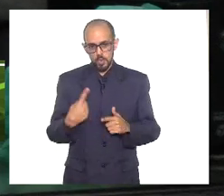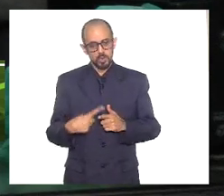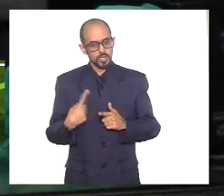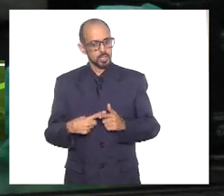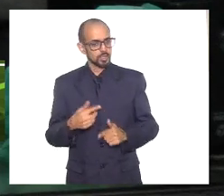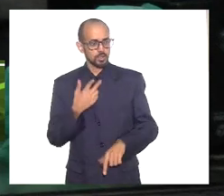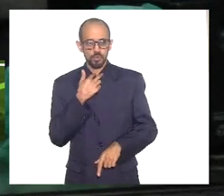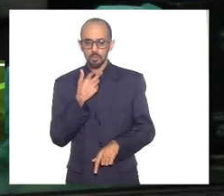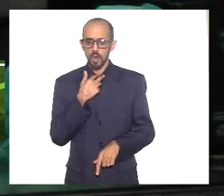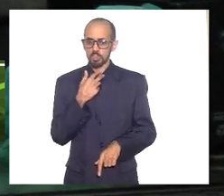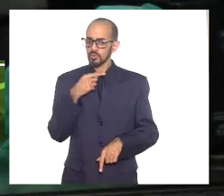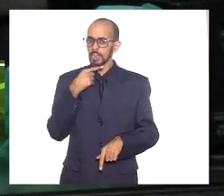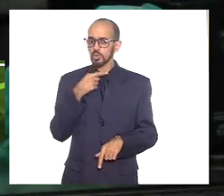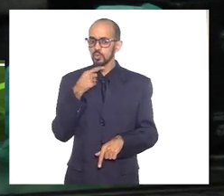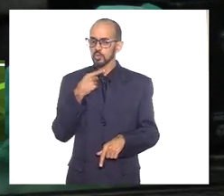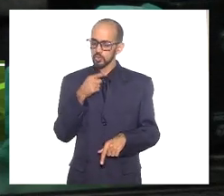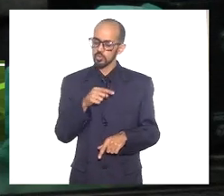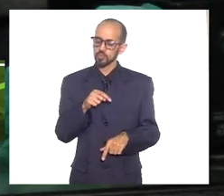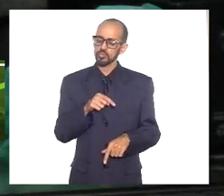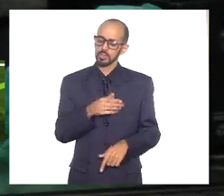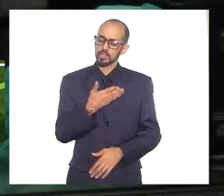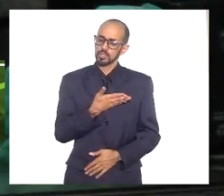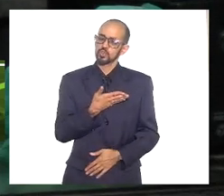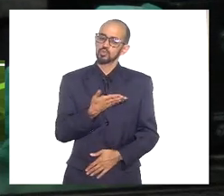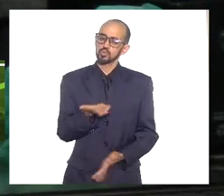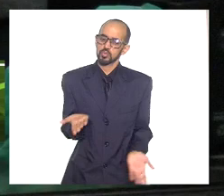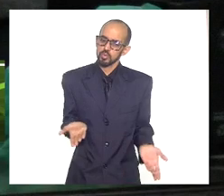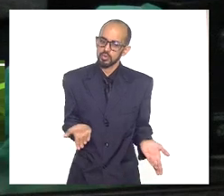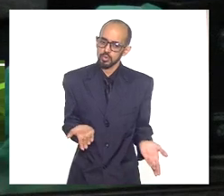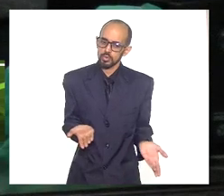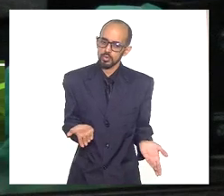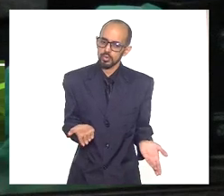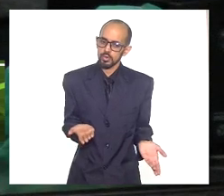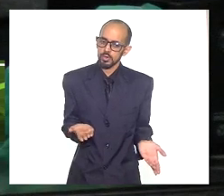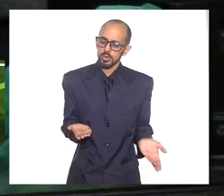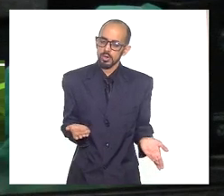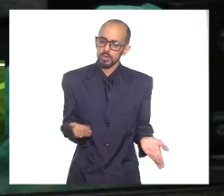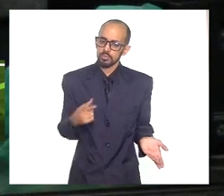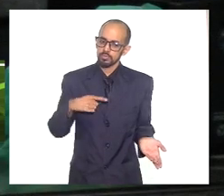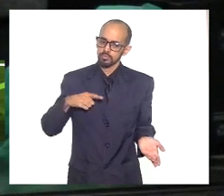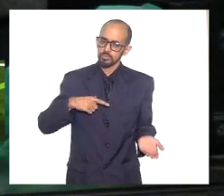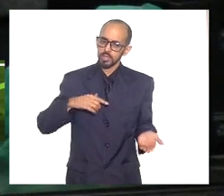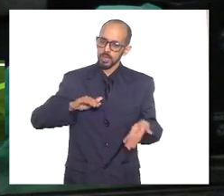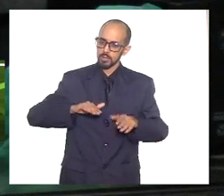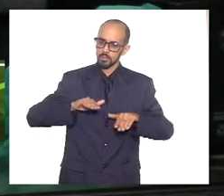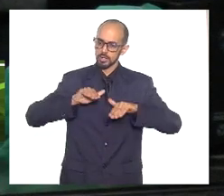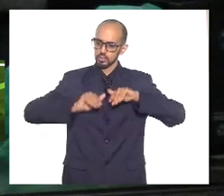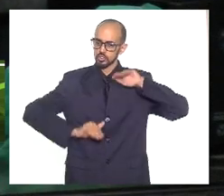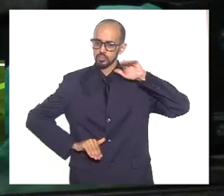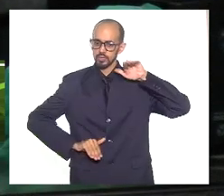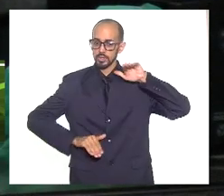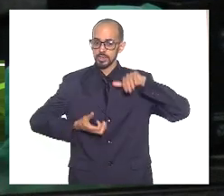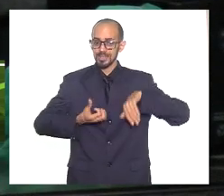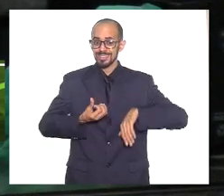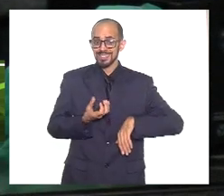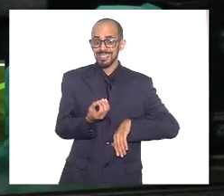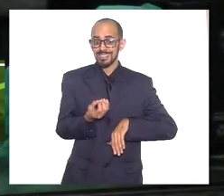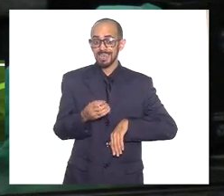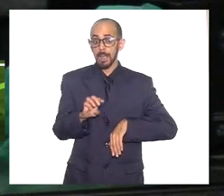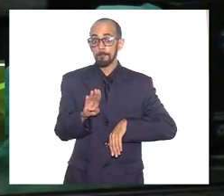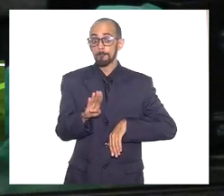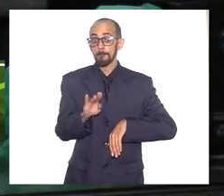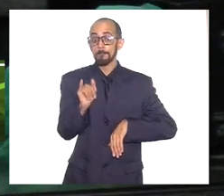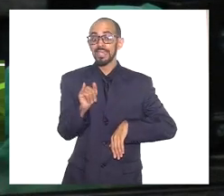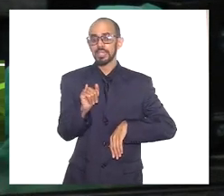ter dúvidas sobre isso, porque a diferença brutal de 60 bilhões de reais.